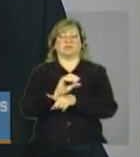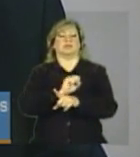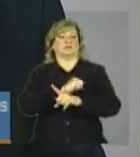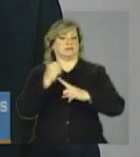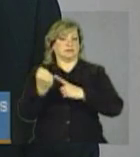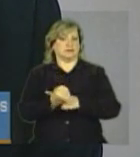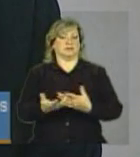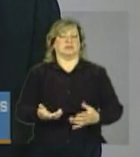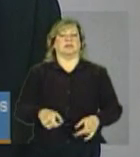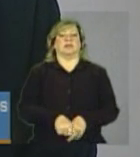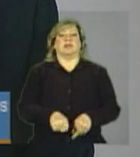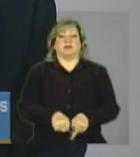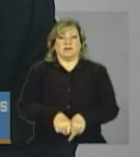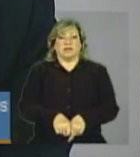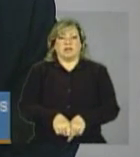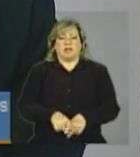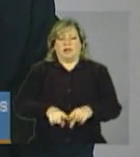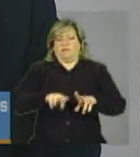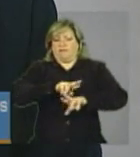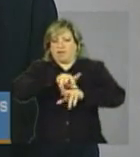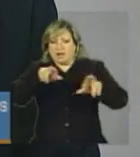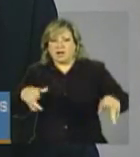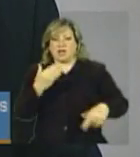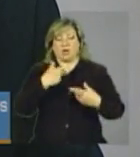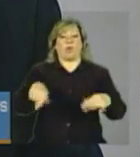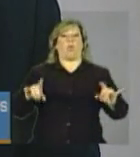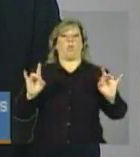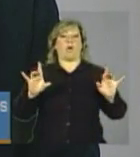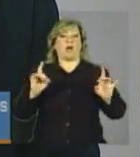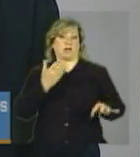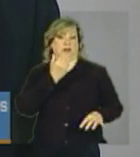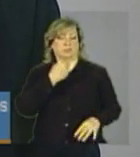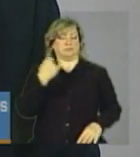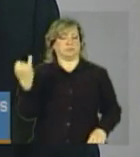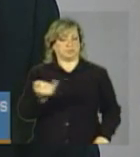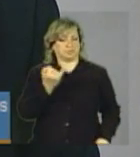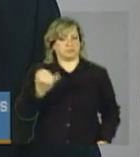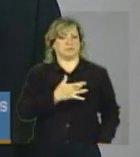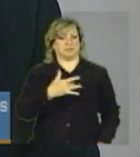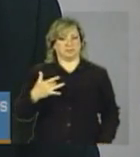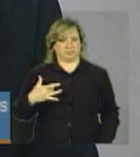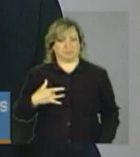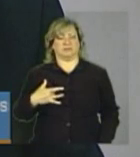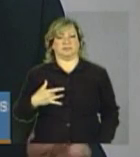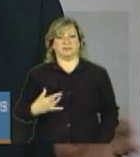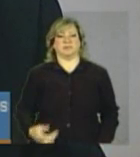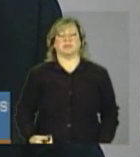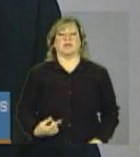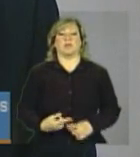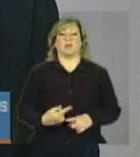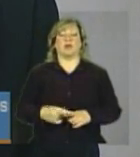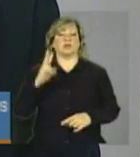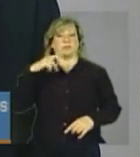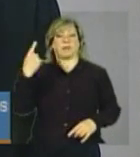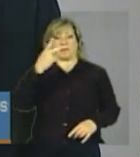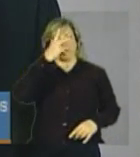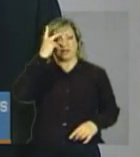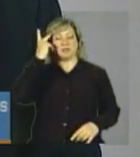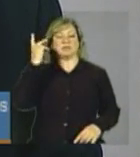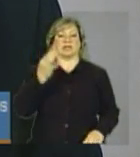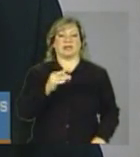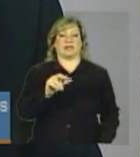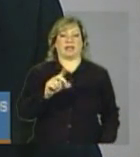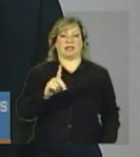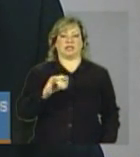Então, tanto pela diversidade de produtos para qualificar o alimento que é adquirido pelo PA, quanto as populações